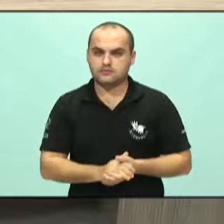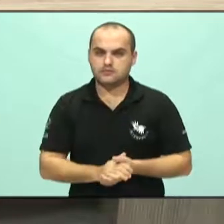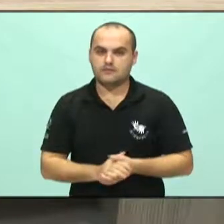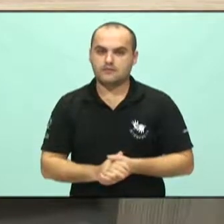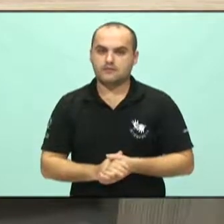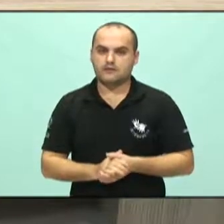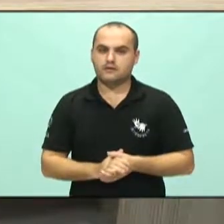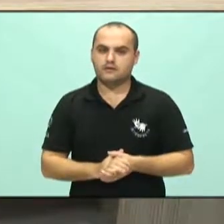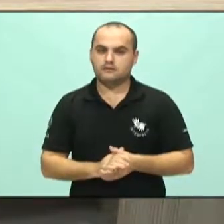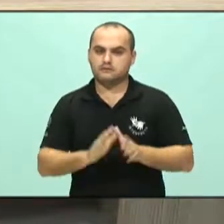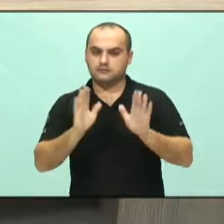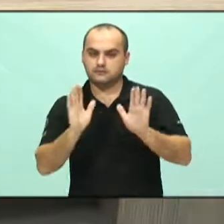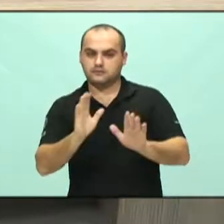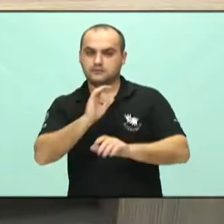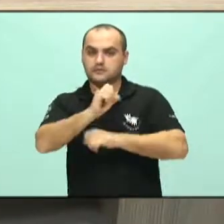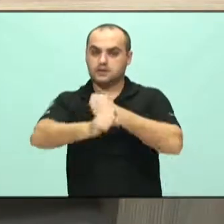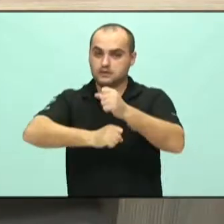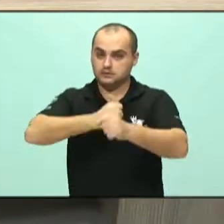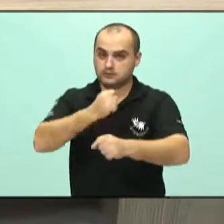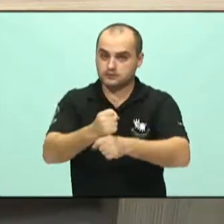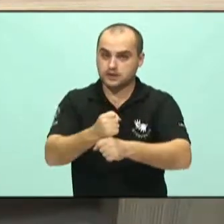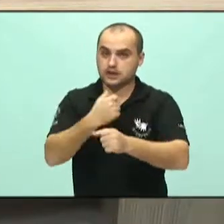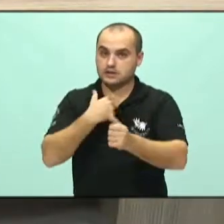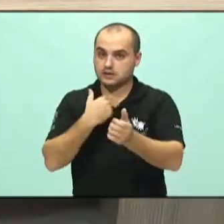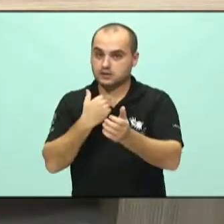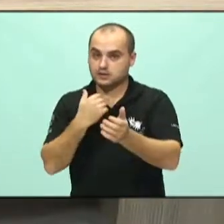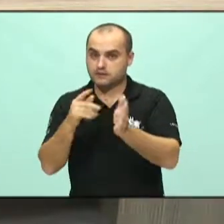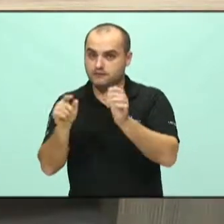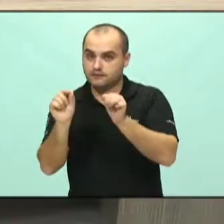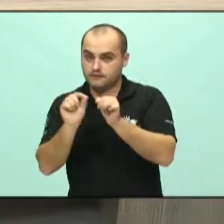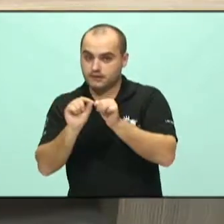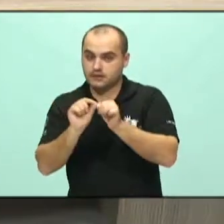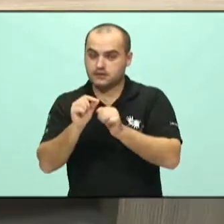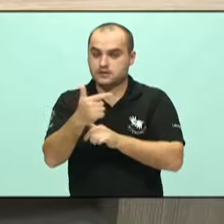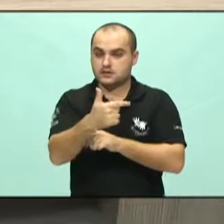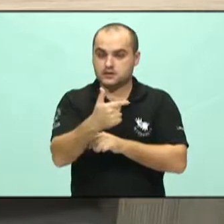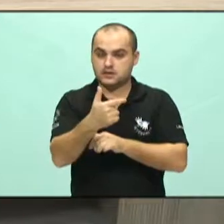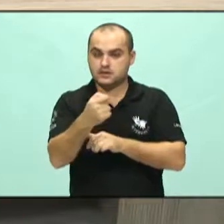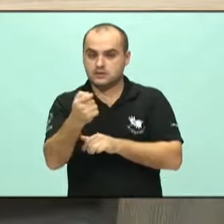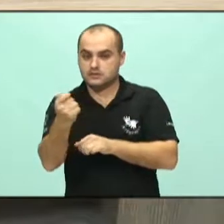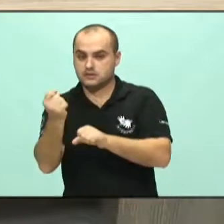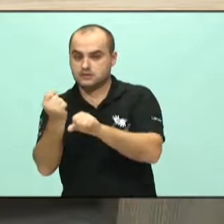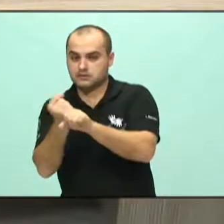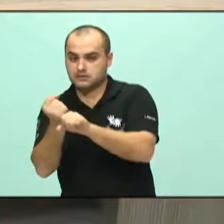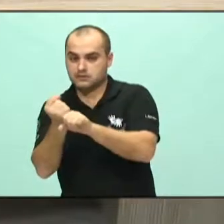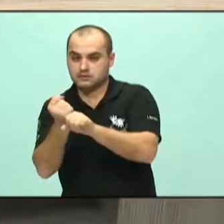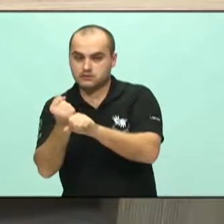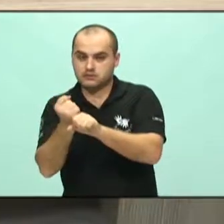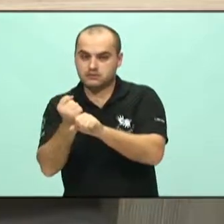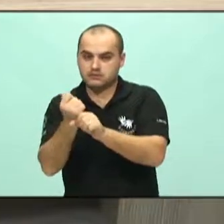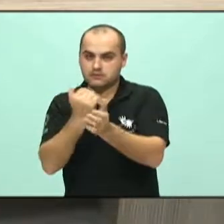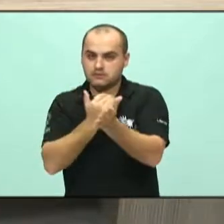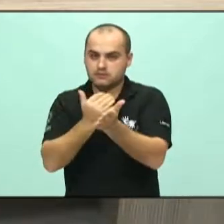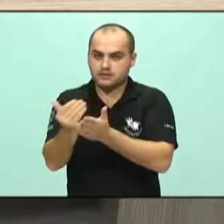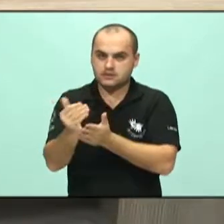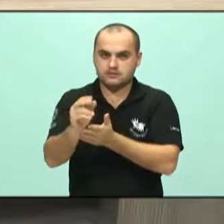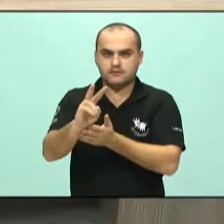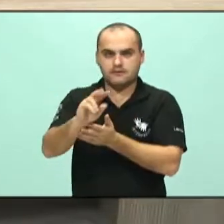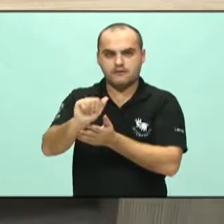vem devemos comemorar 200 anos do início da colonização do Vale do